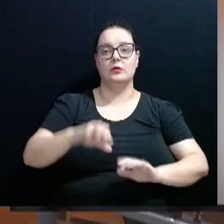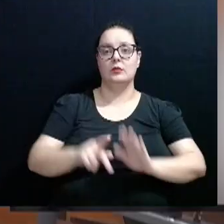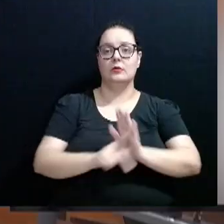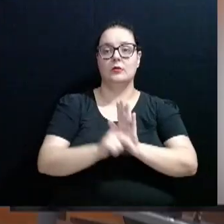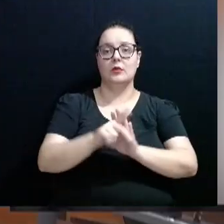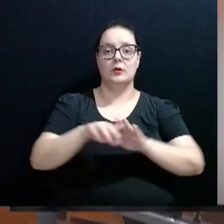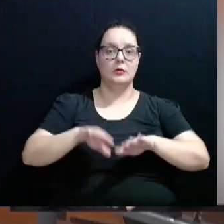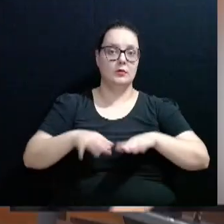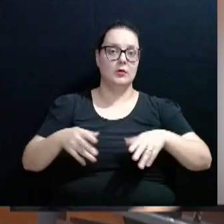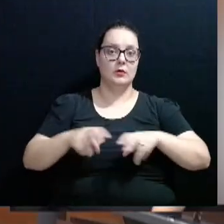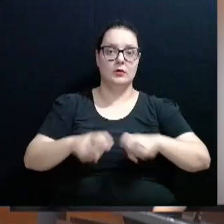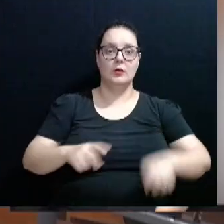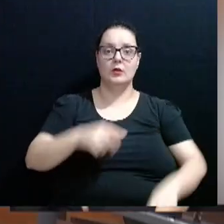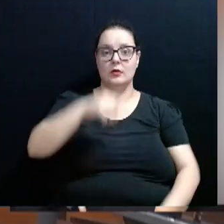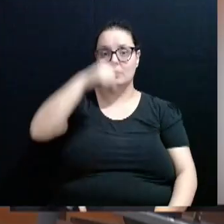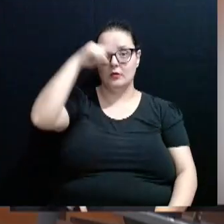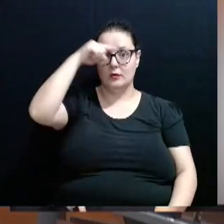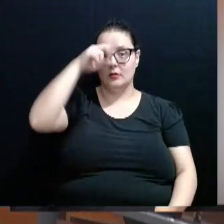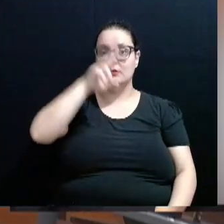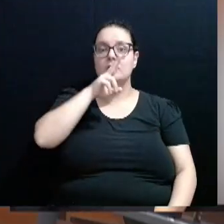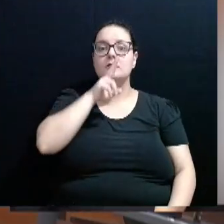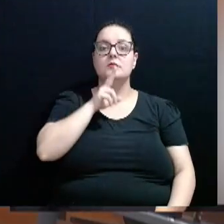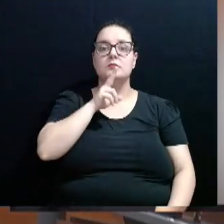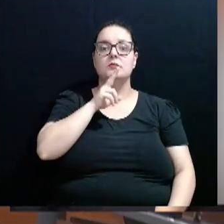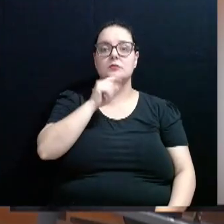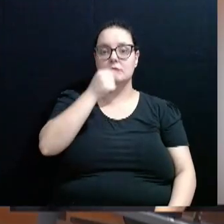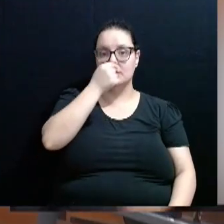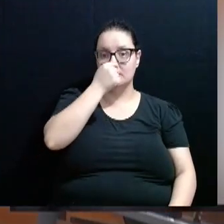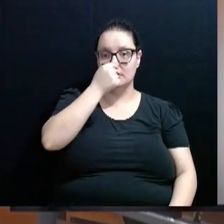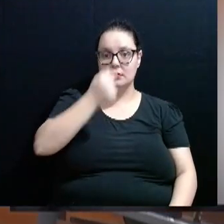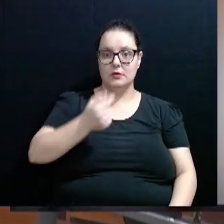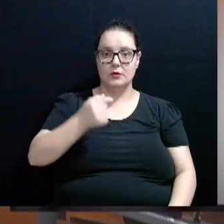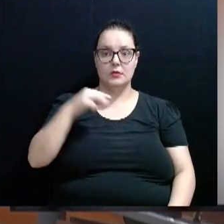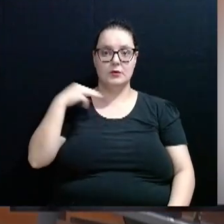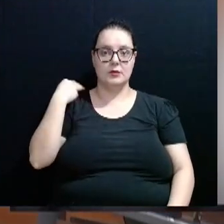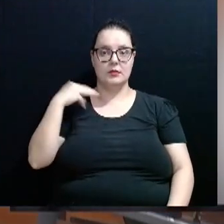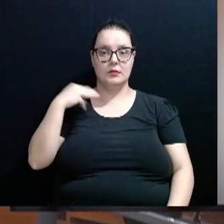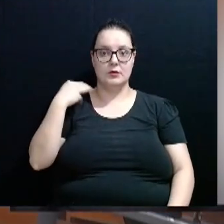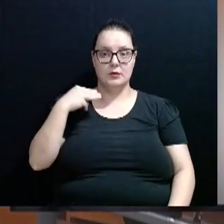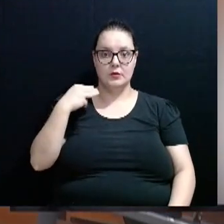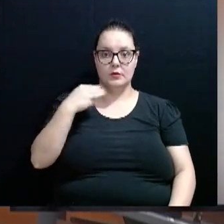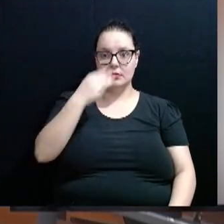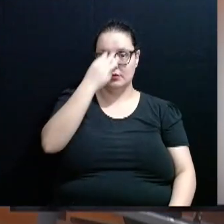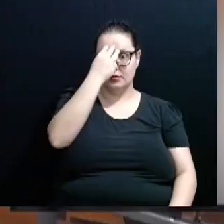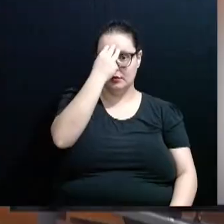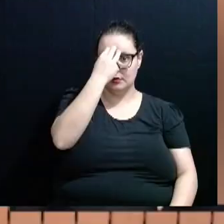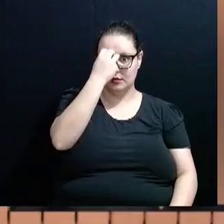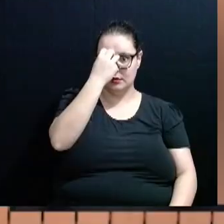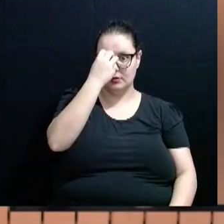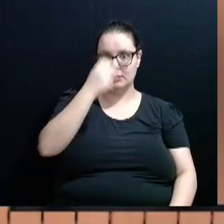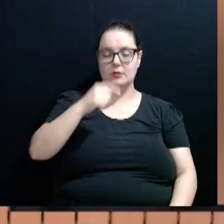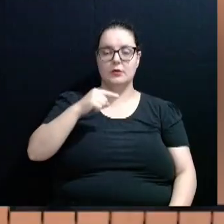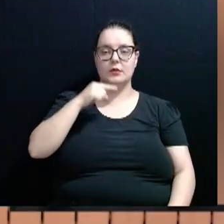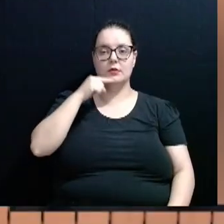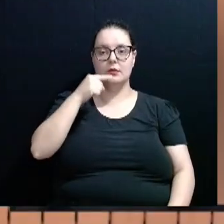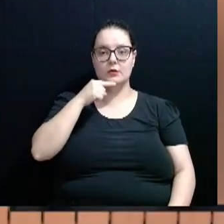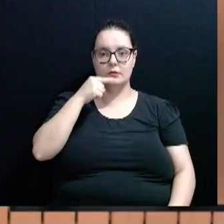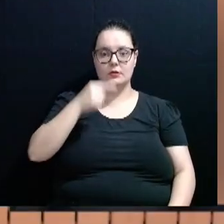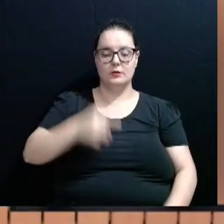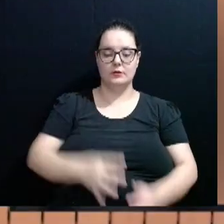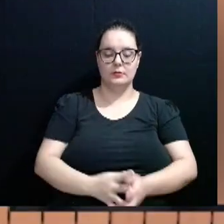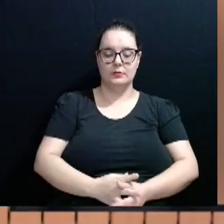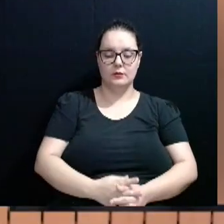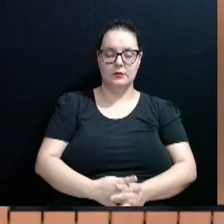Felipe Marquesi, Nelson Mostri, Roberto Alves, Mariana Conte, Wagner Romão e Eduardo Magoga. Discussão e